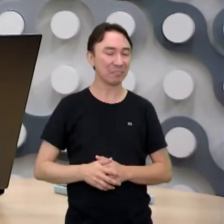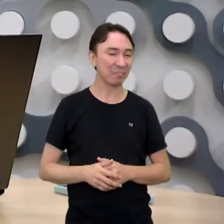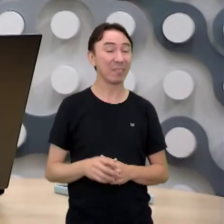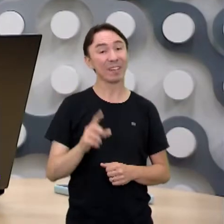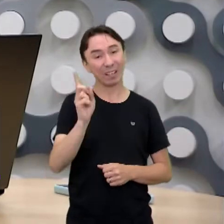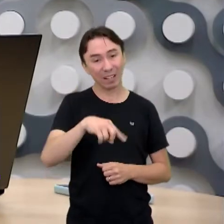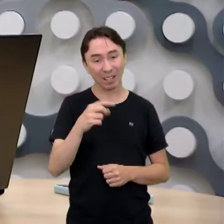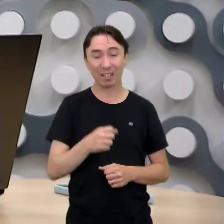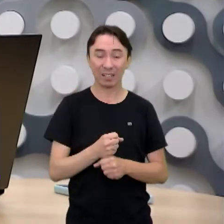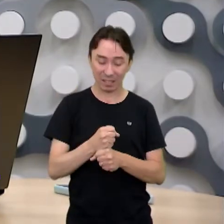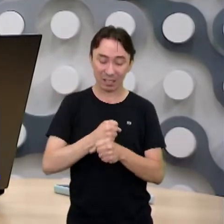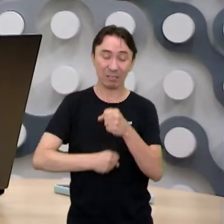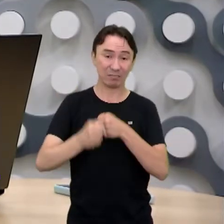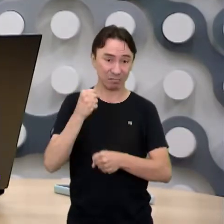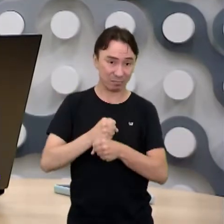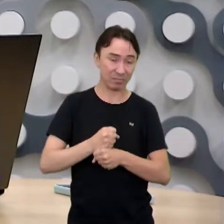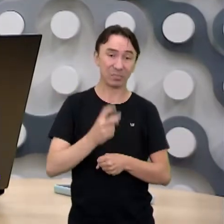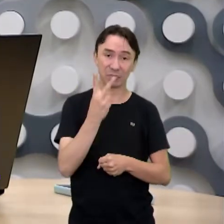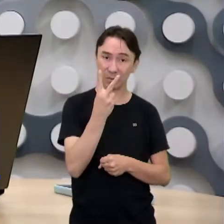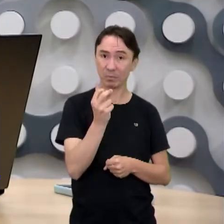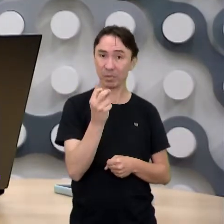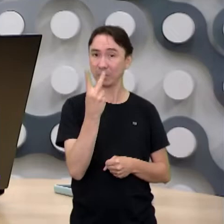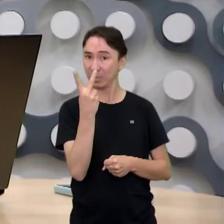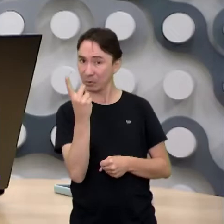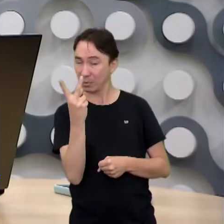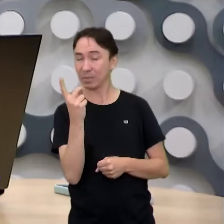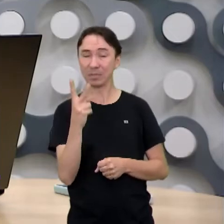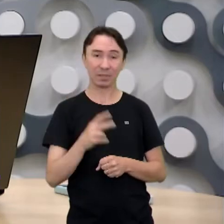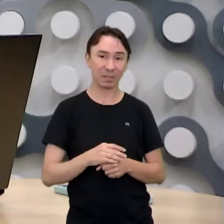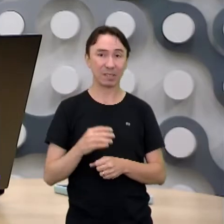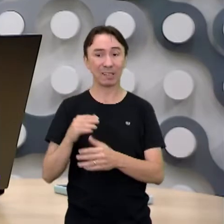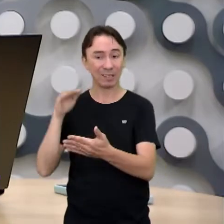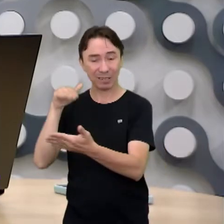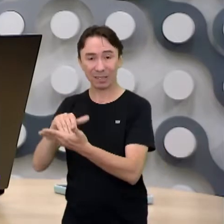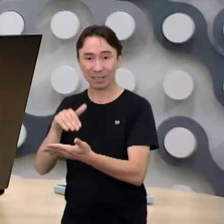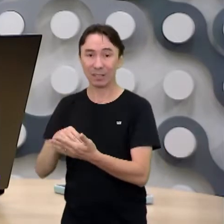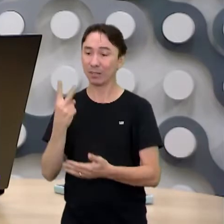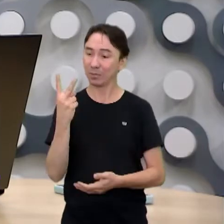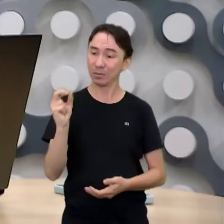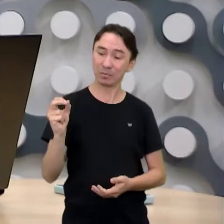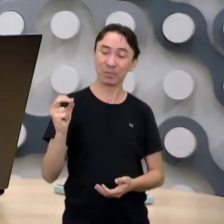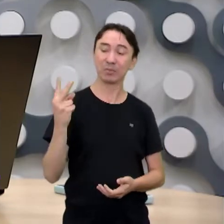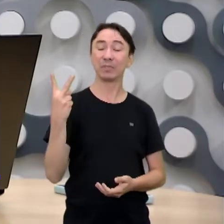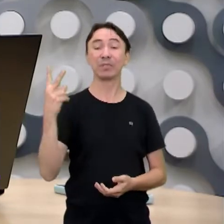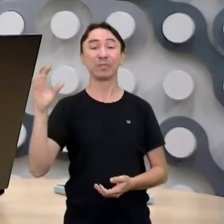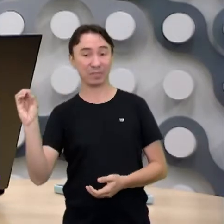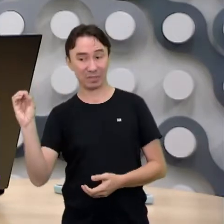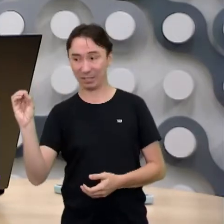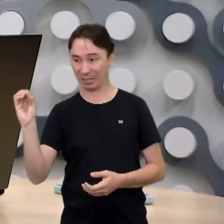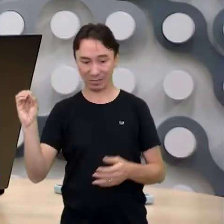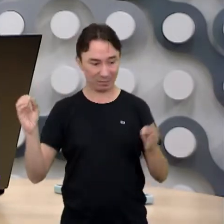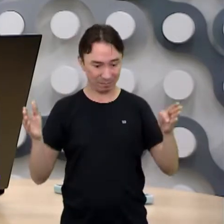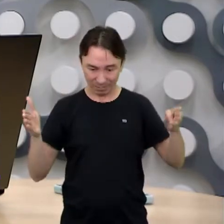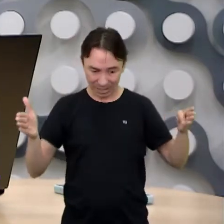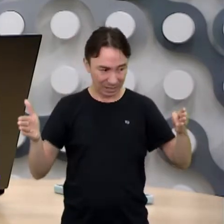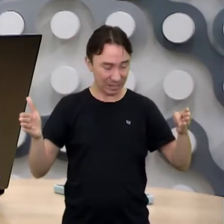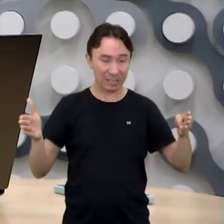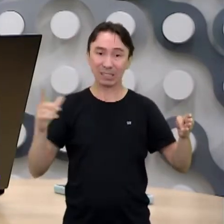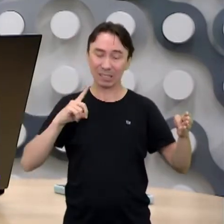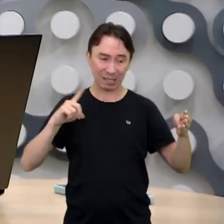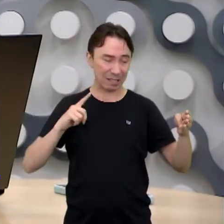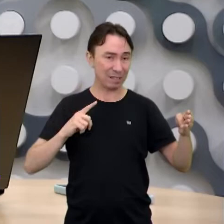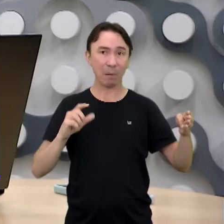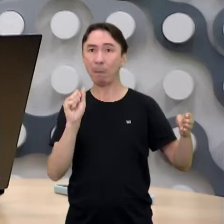para 2020, esse aumento também é pior ainda porque a gente está pegando inflação que vem desde 2012. Então, o